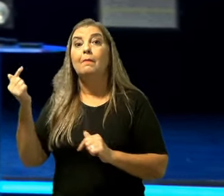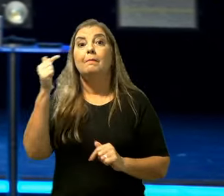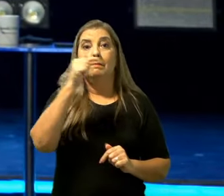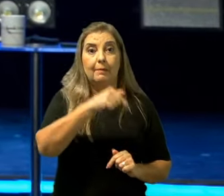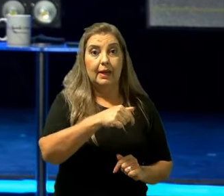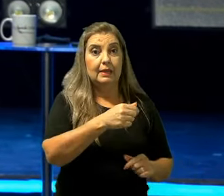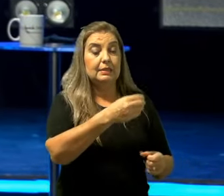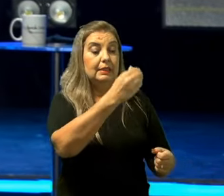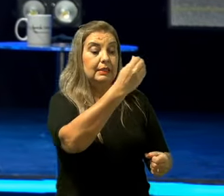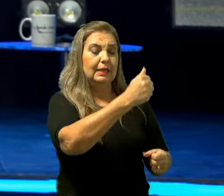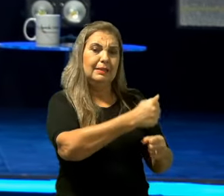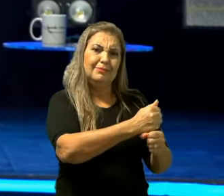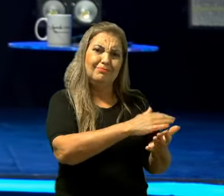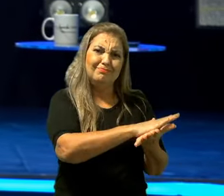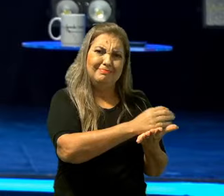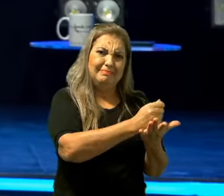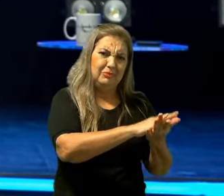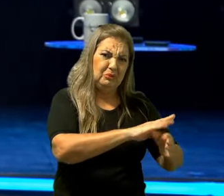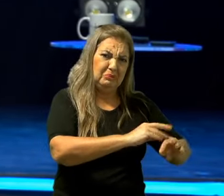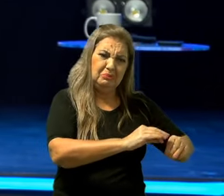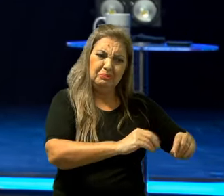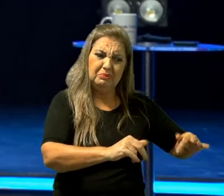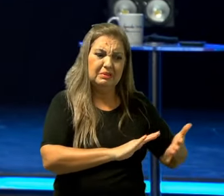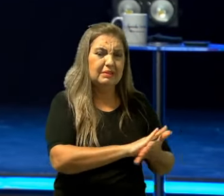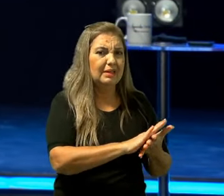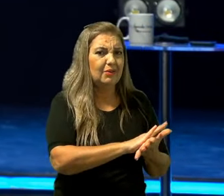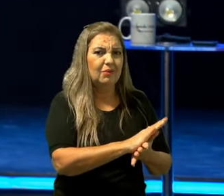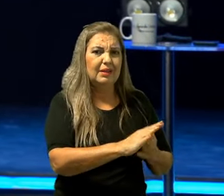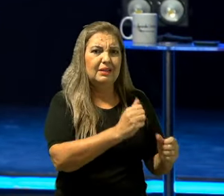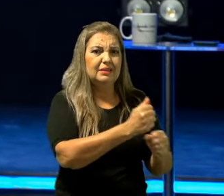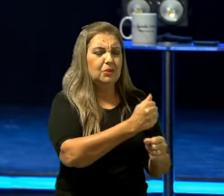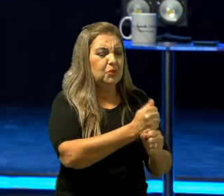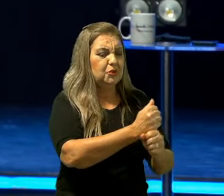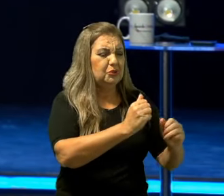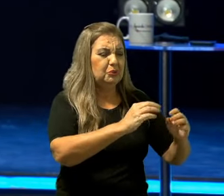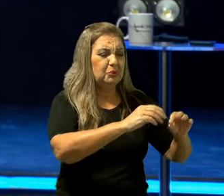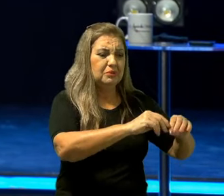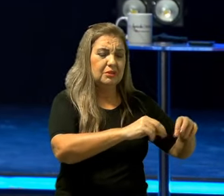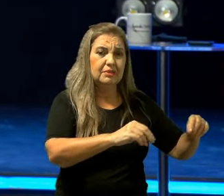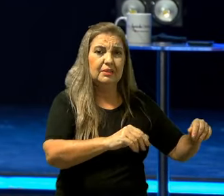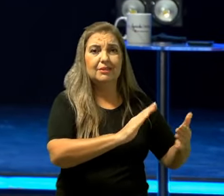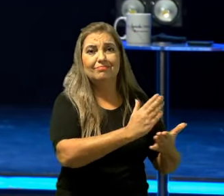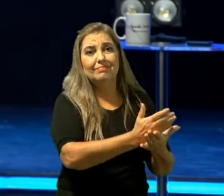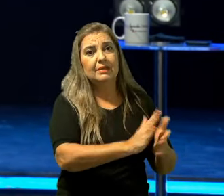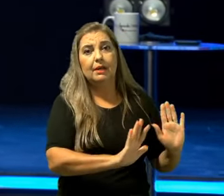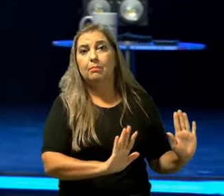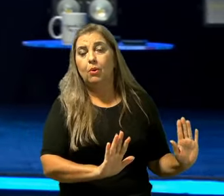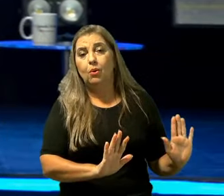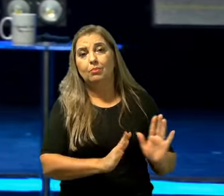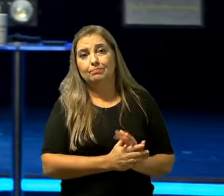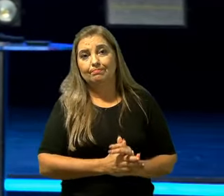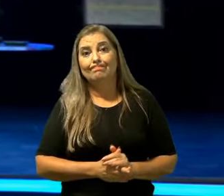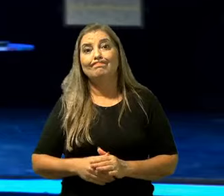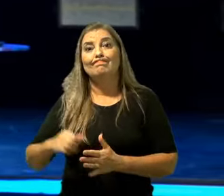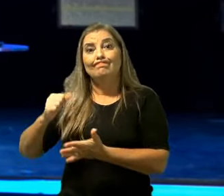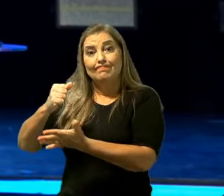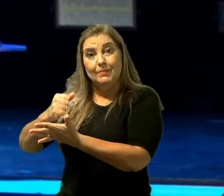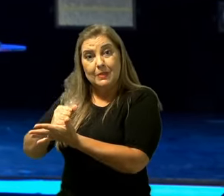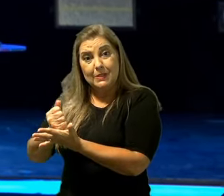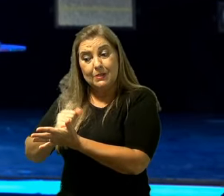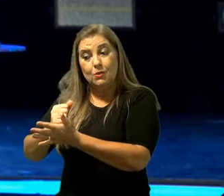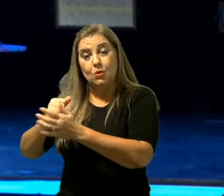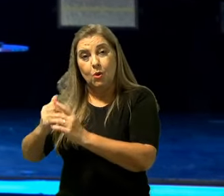areia, tudo ruiu. Pastor, não entendi. A casa ali pode ser um apontamento para a nossa vida. Rocha é um apontamento